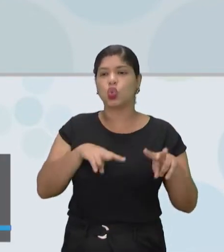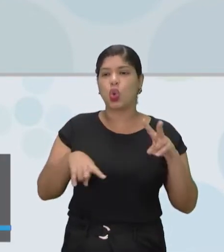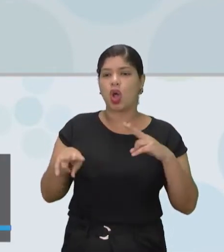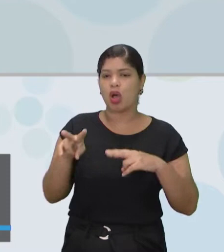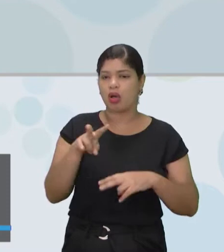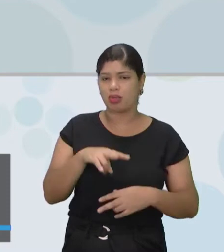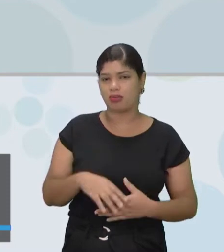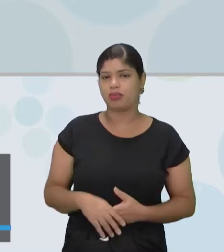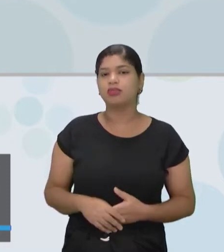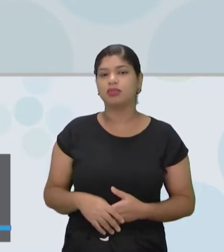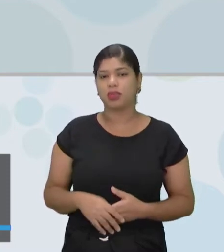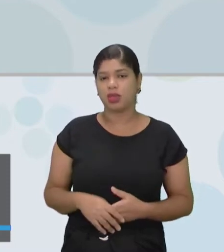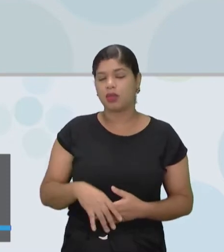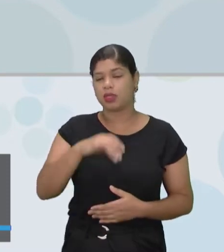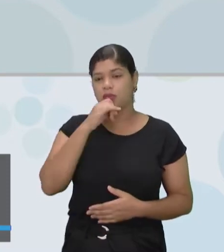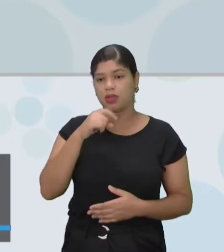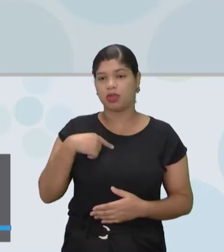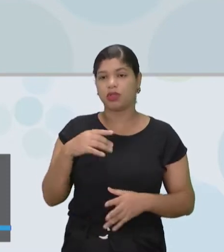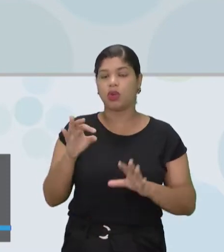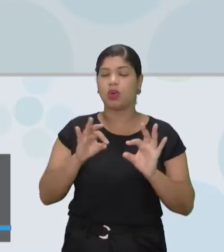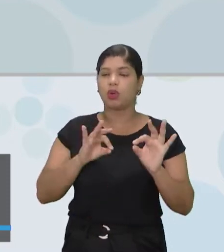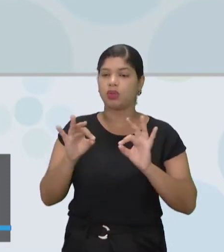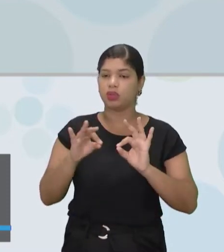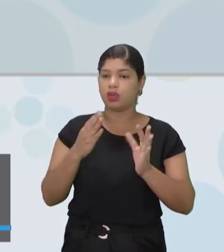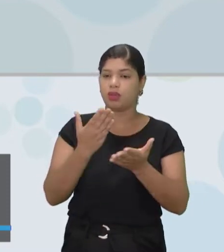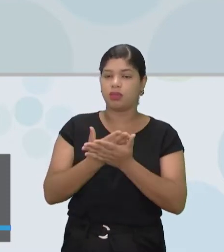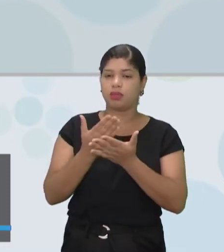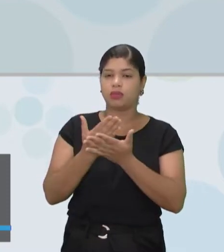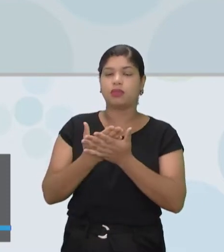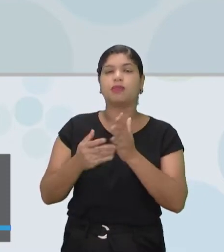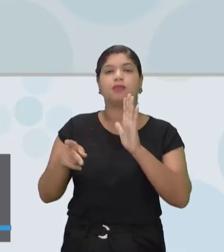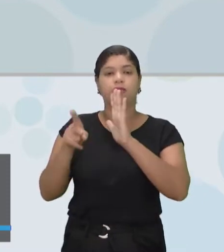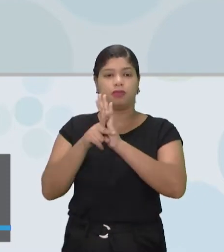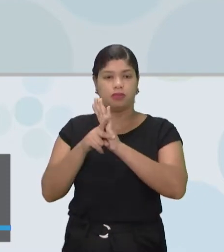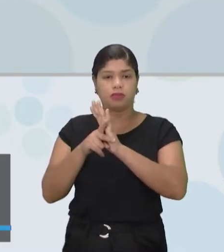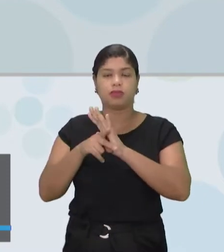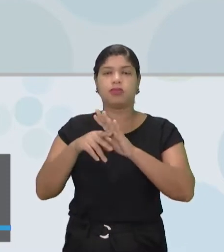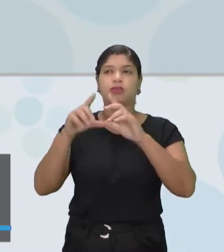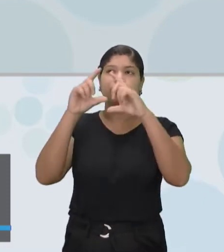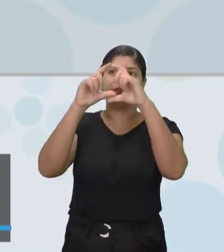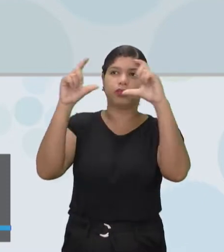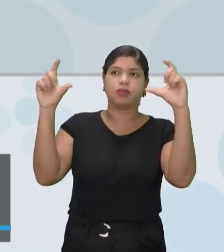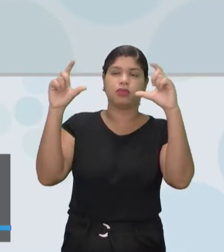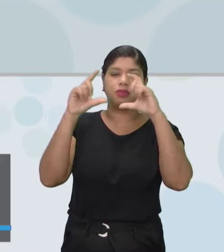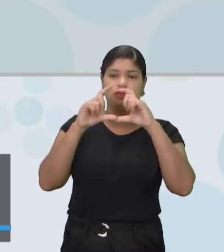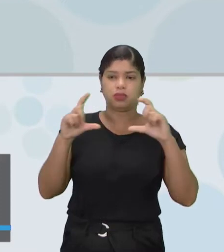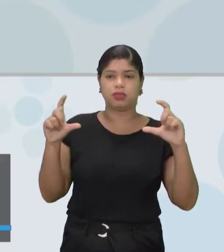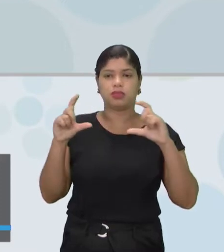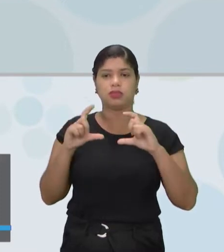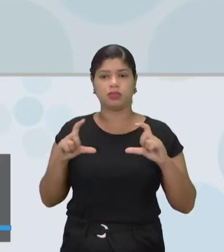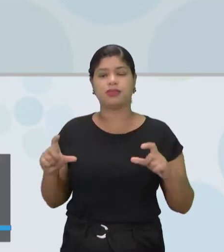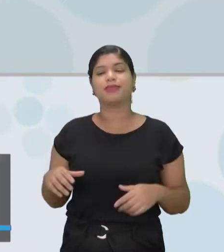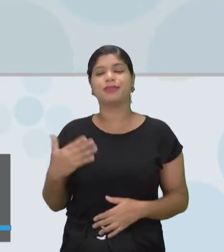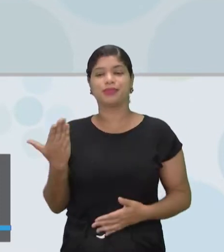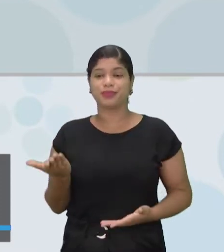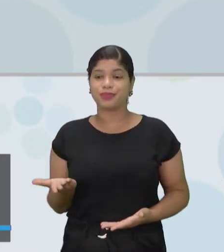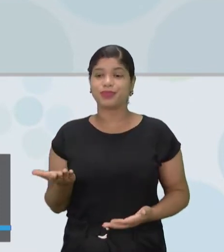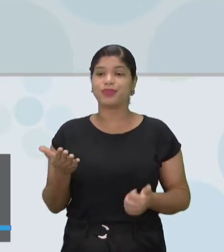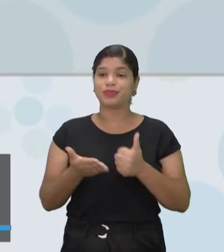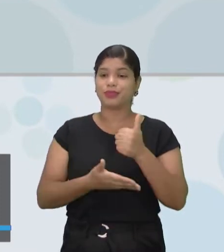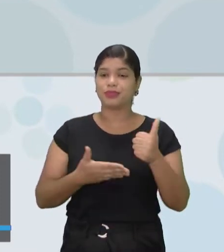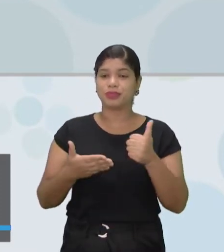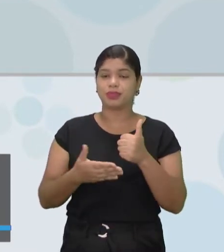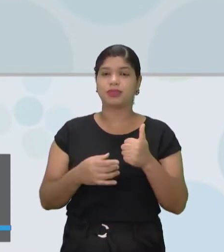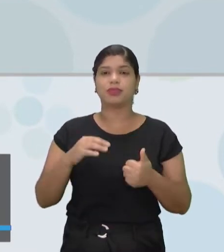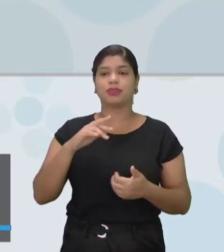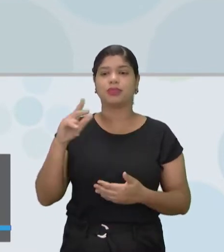como a gente mesmo, quando estava montando a aula, conversou sobre os letreiros que ficavam aqui em São Paulo, que, bom, basicamente a gente